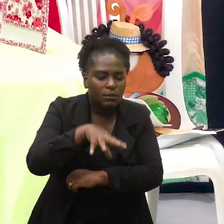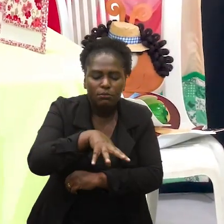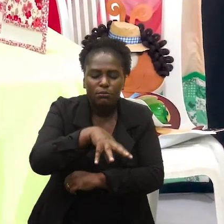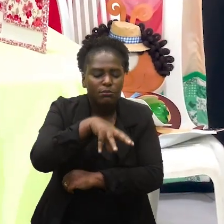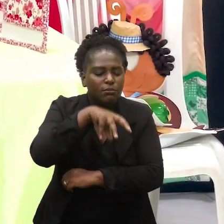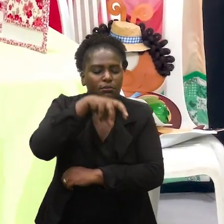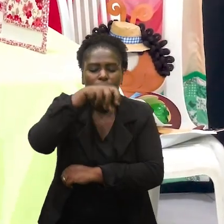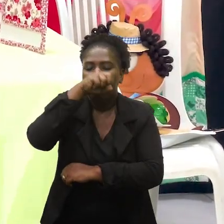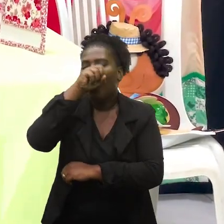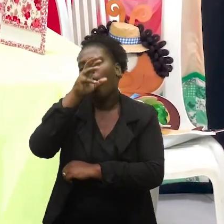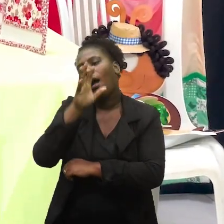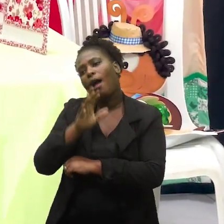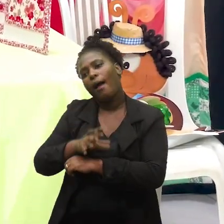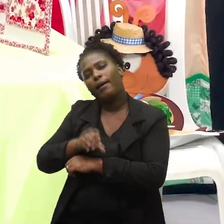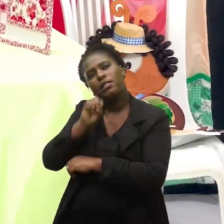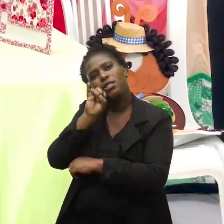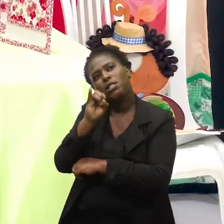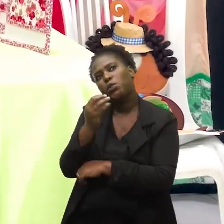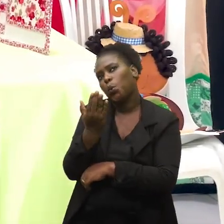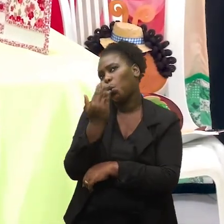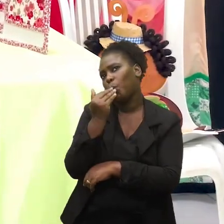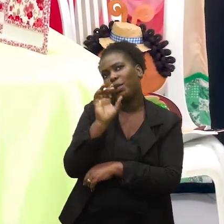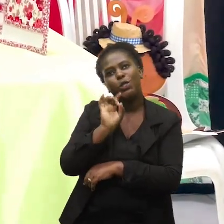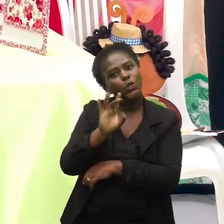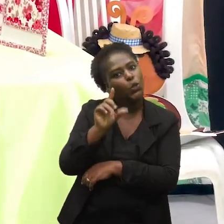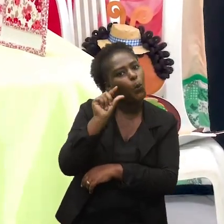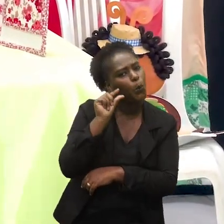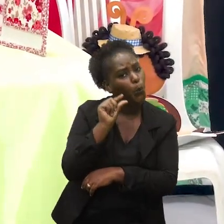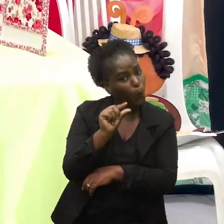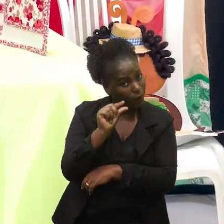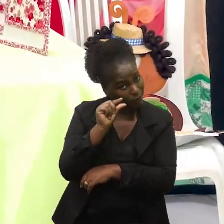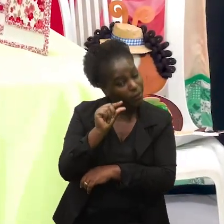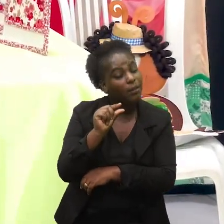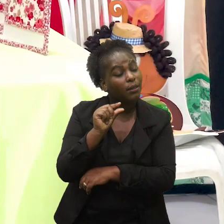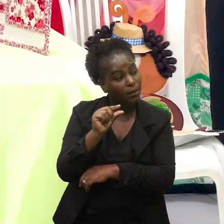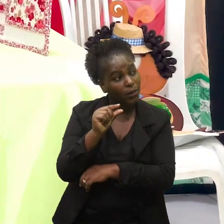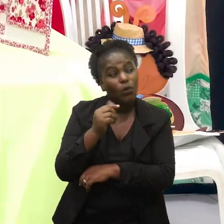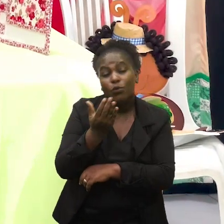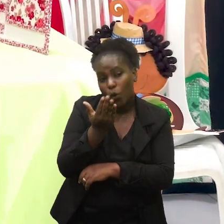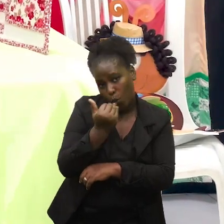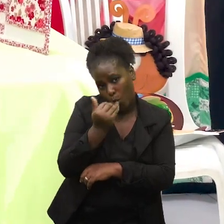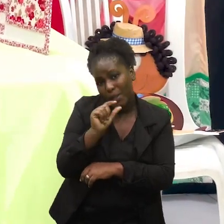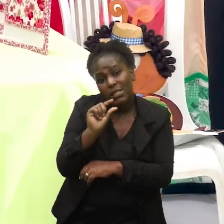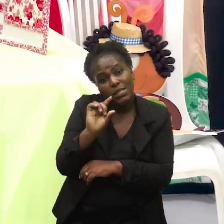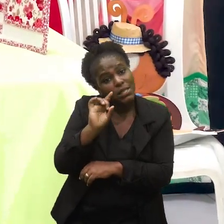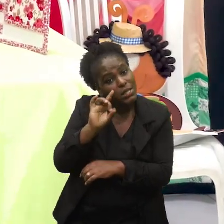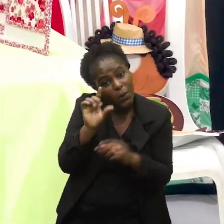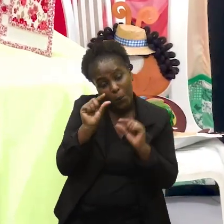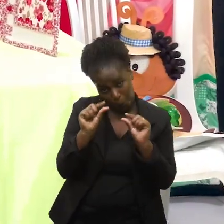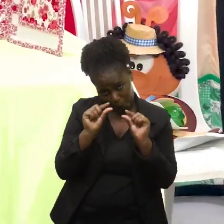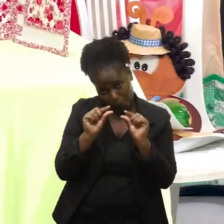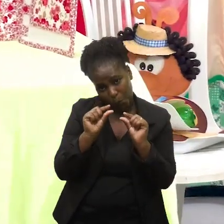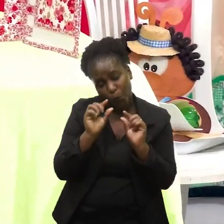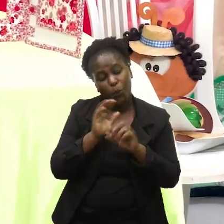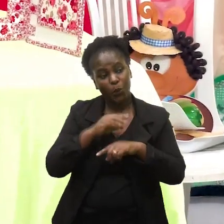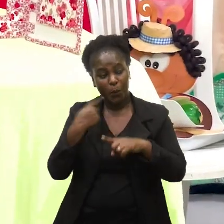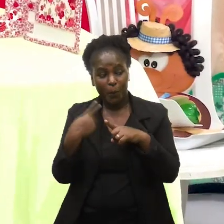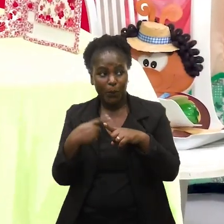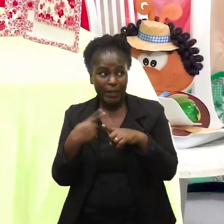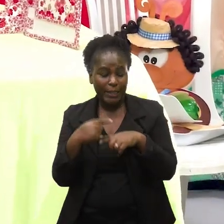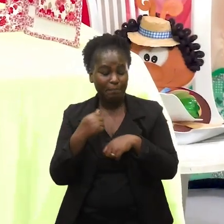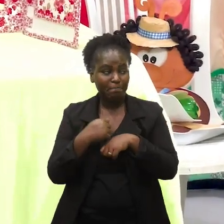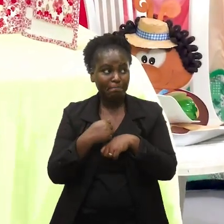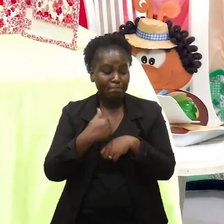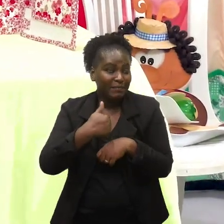Aí ele disse: ai, vai, se eu comer só um pouquinho, a minha noiva